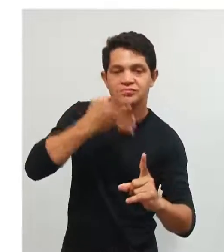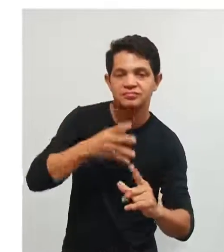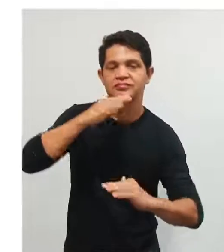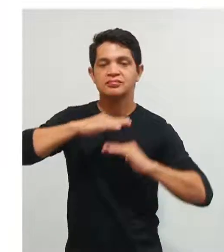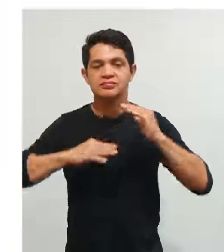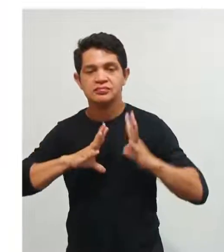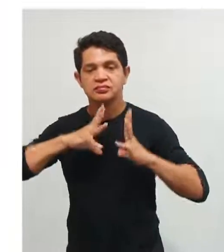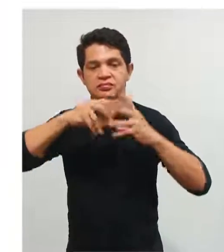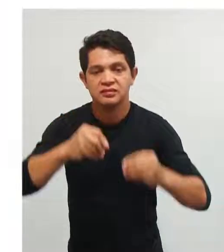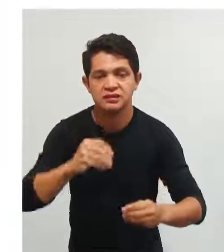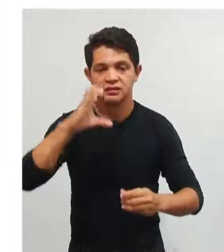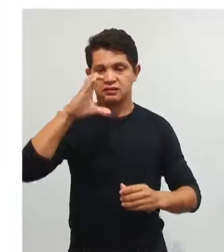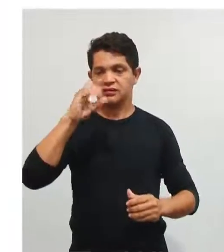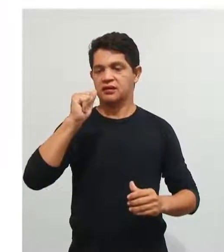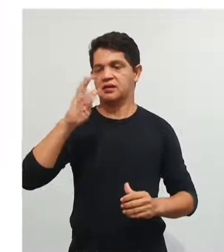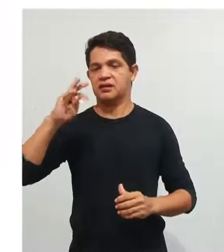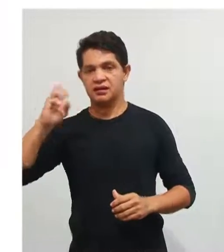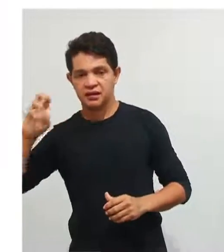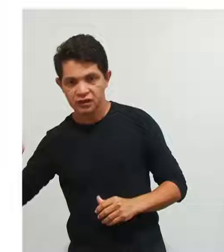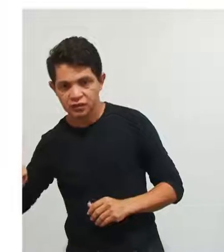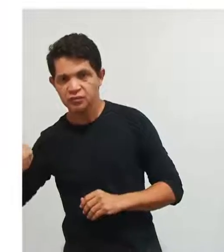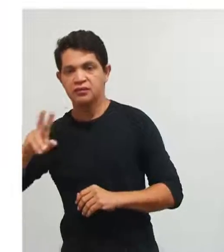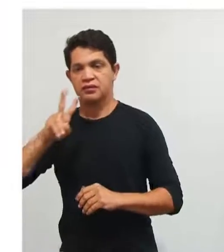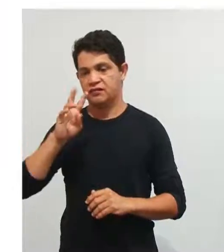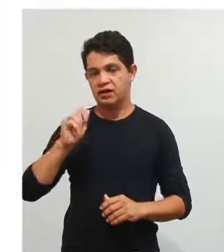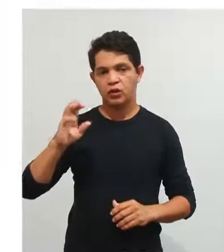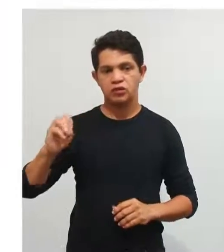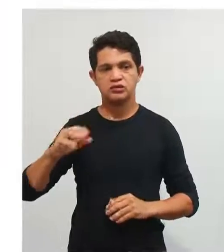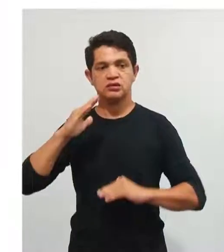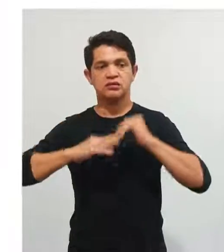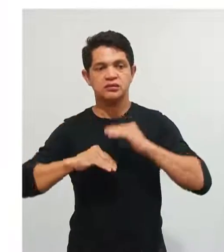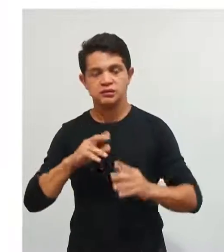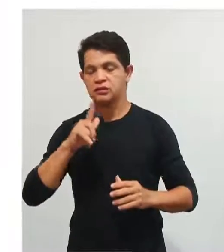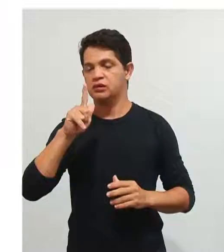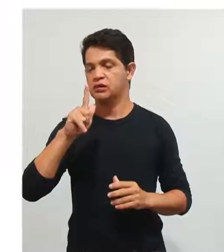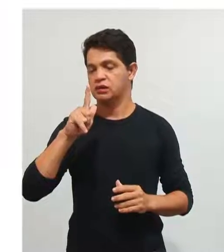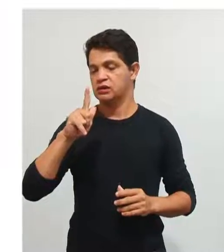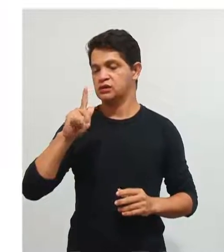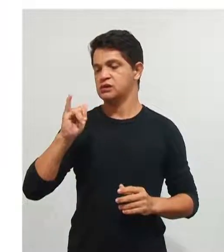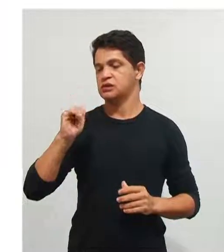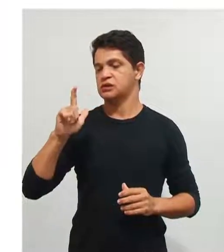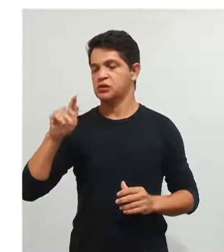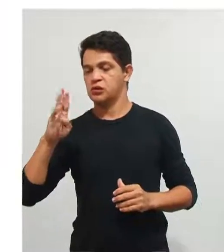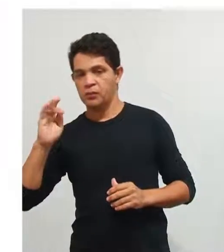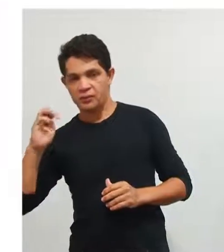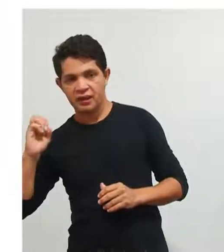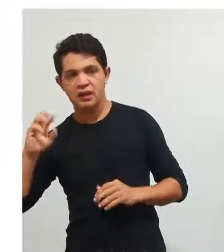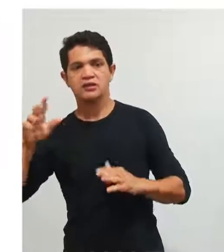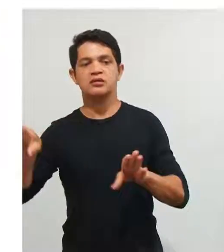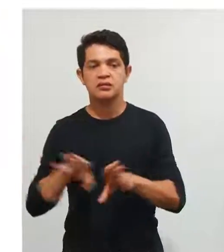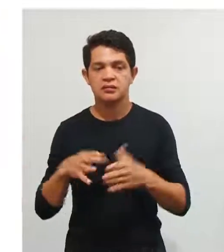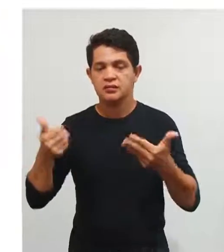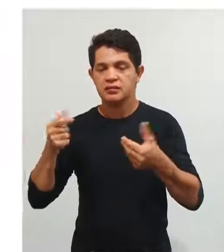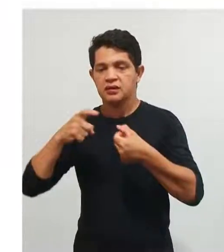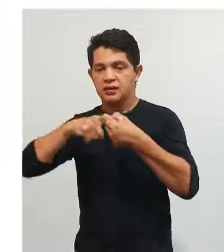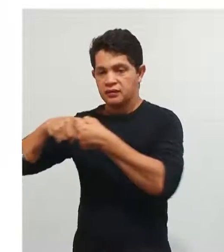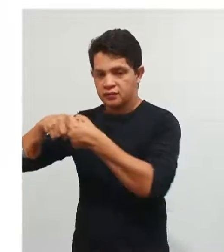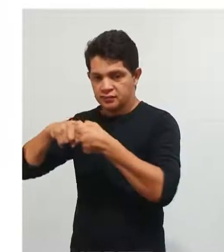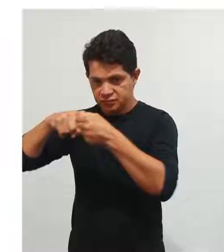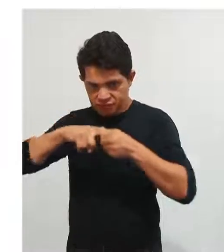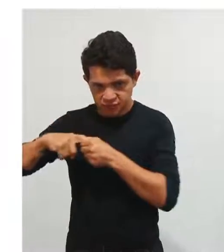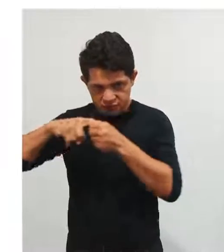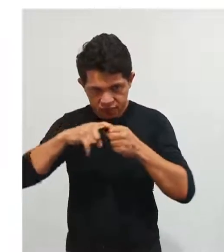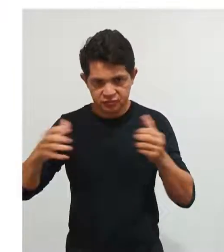Veloso e Gilberto Gil, além da participação da Gal Costa